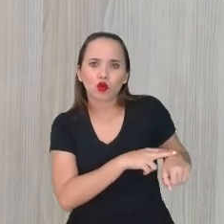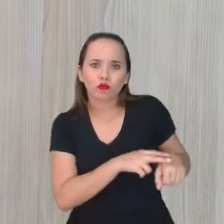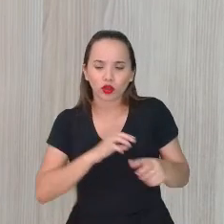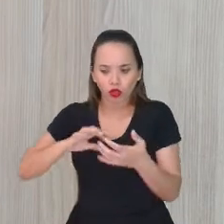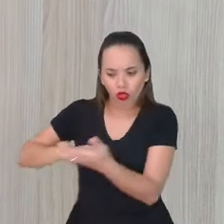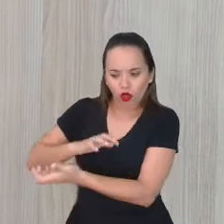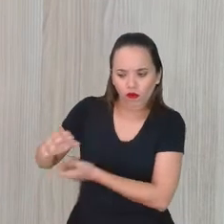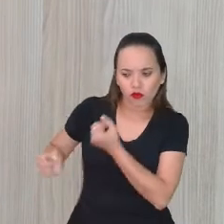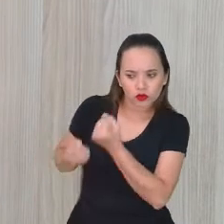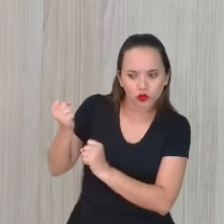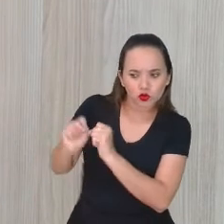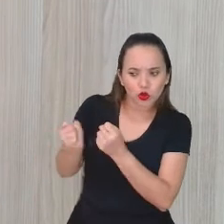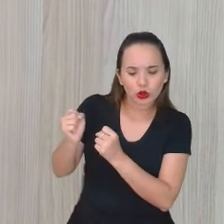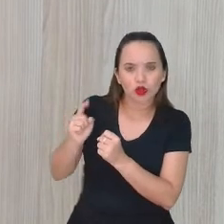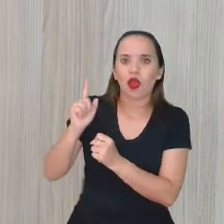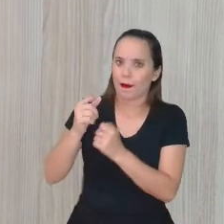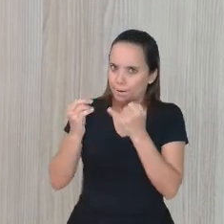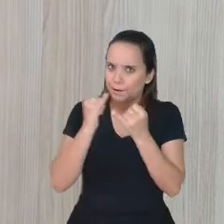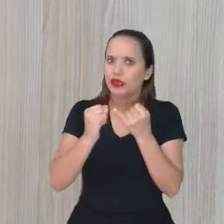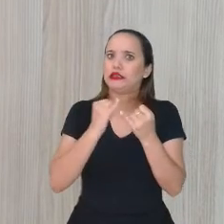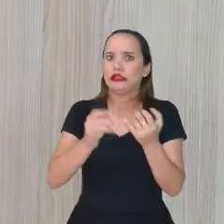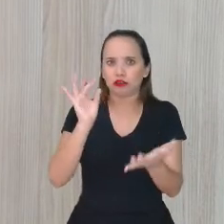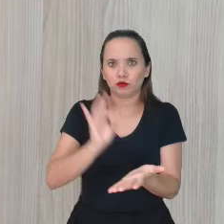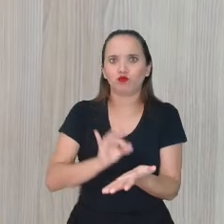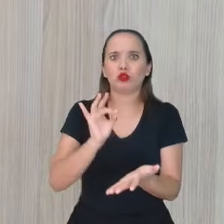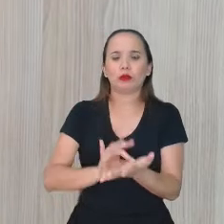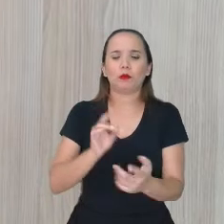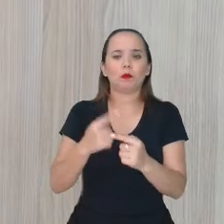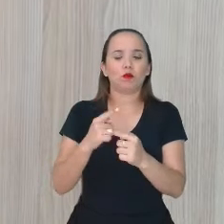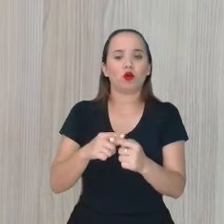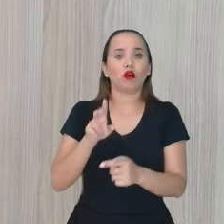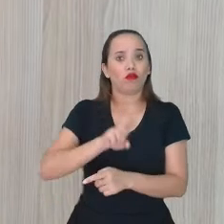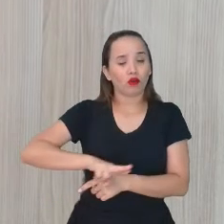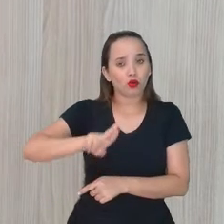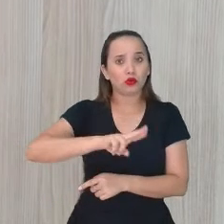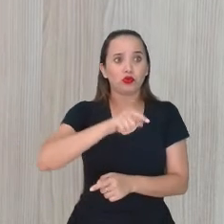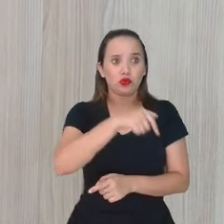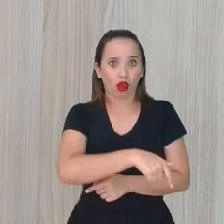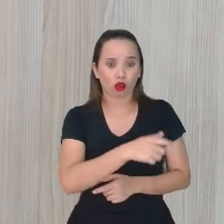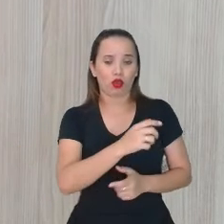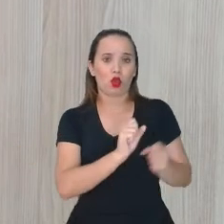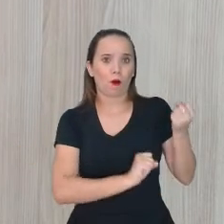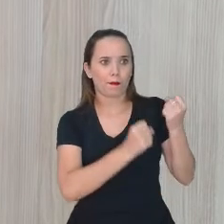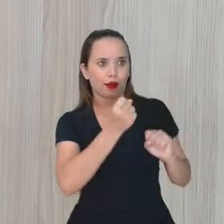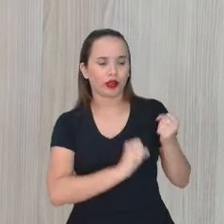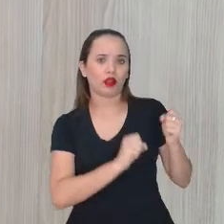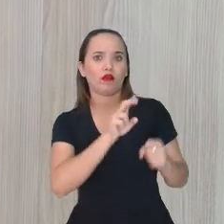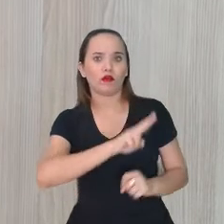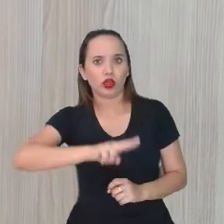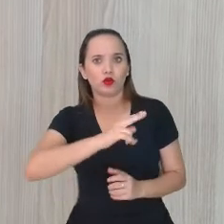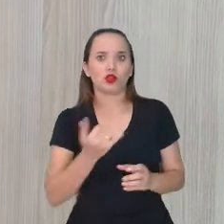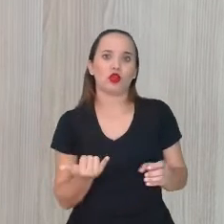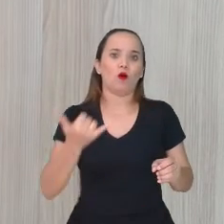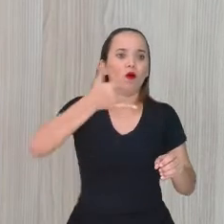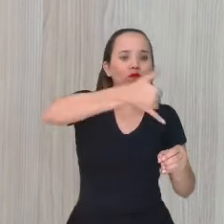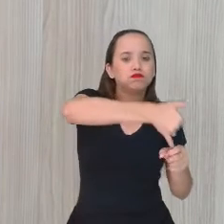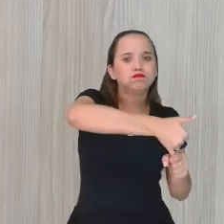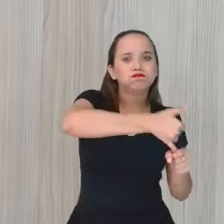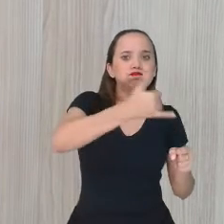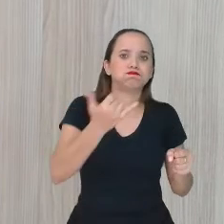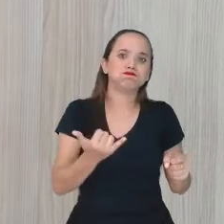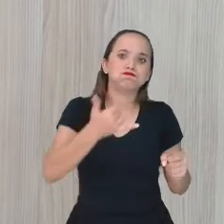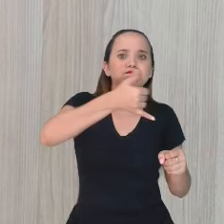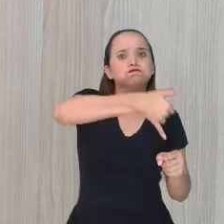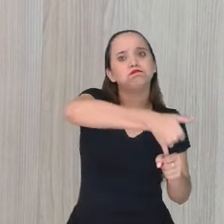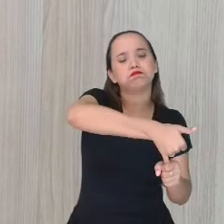semelhante, professor, porque o maquinário vai estar utilizando combustível? Vai estar utilizando Isso. combustível, né? Não vai estar Emitindo,